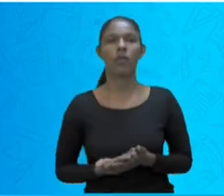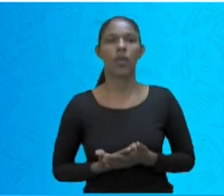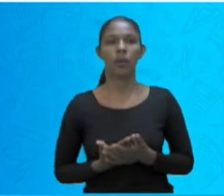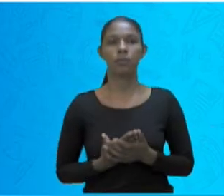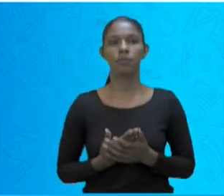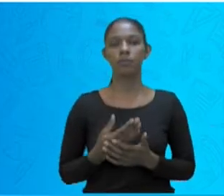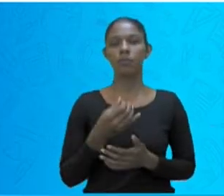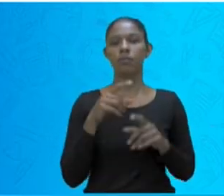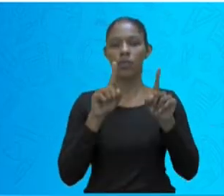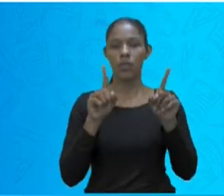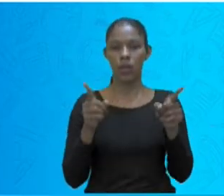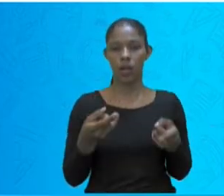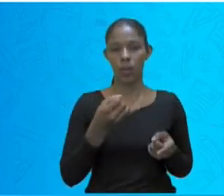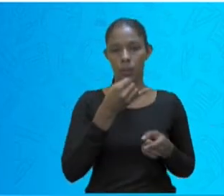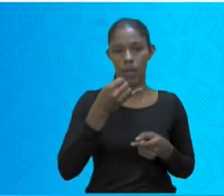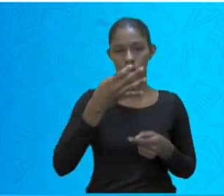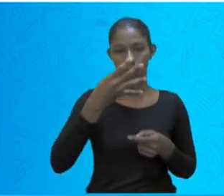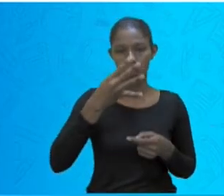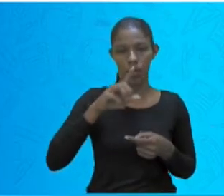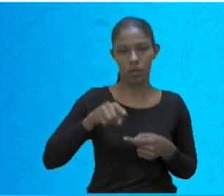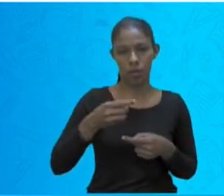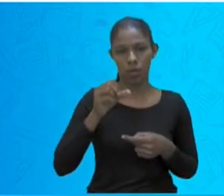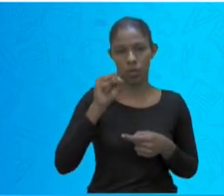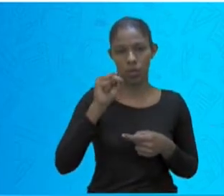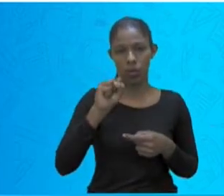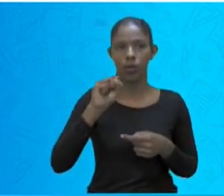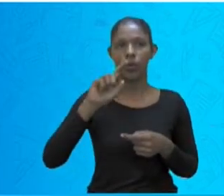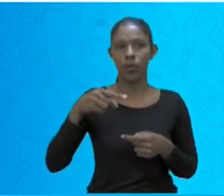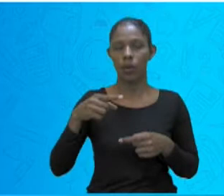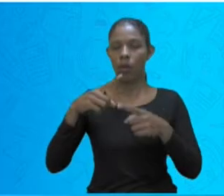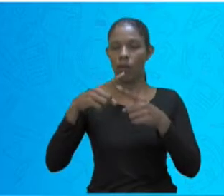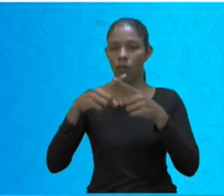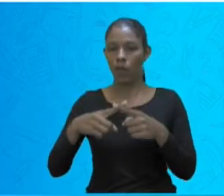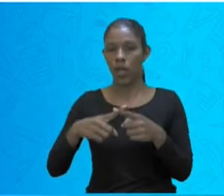Menos 4,8 vezes menos